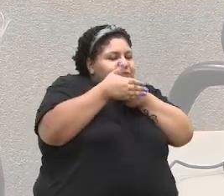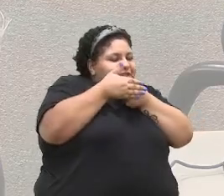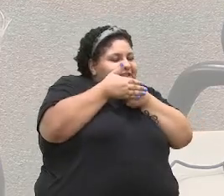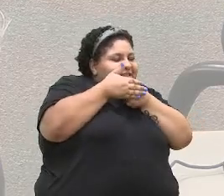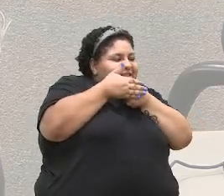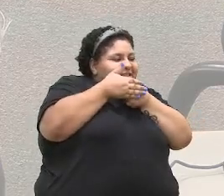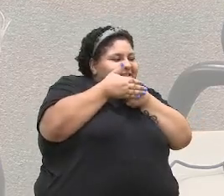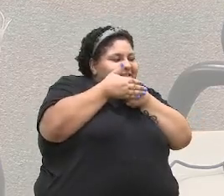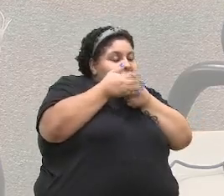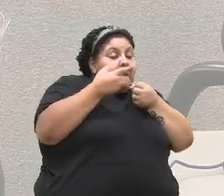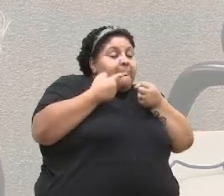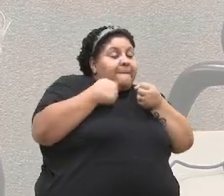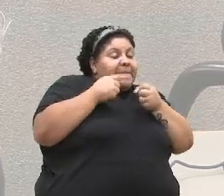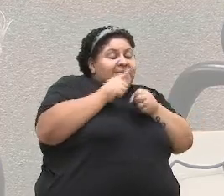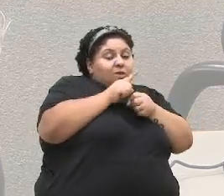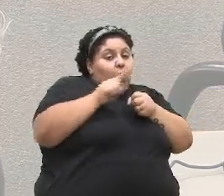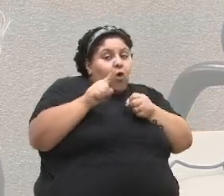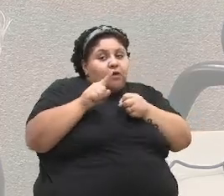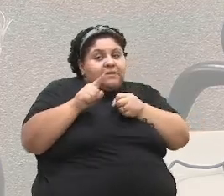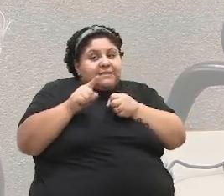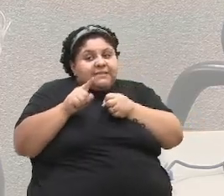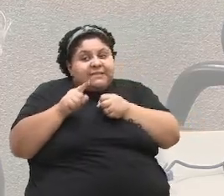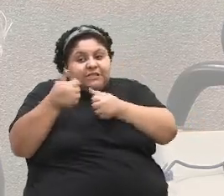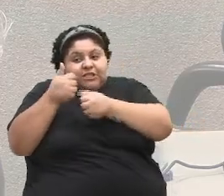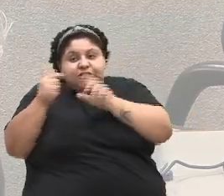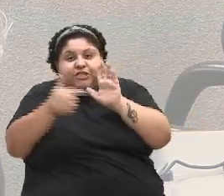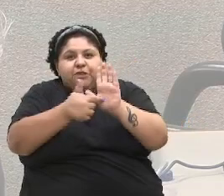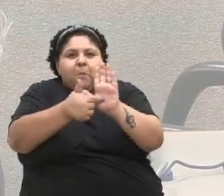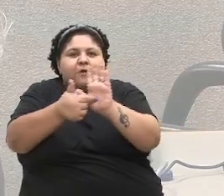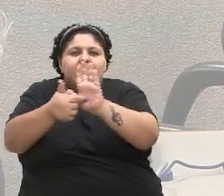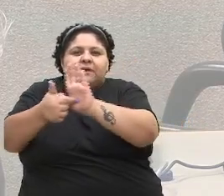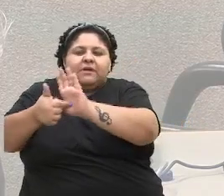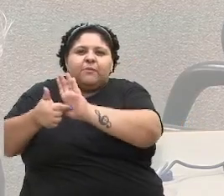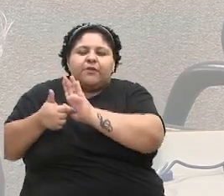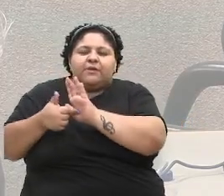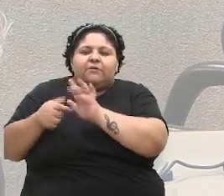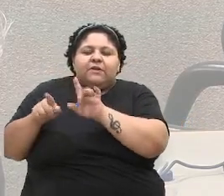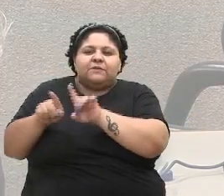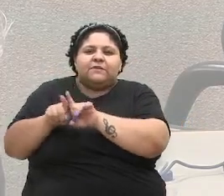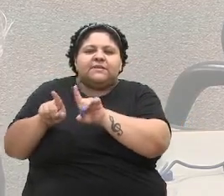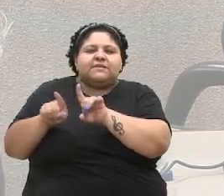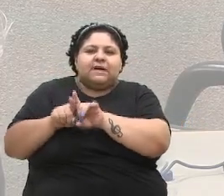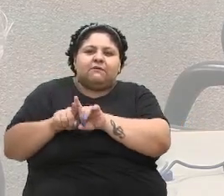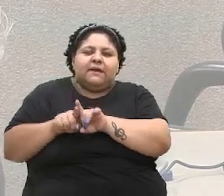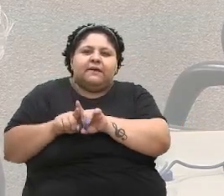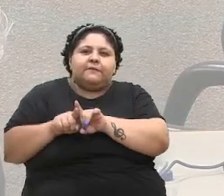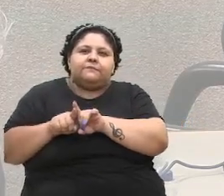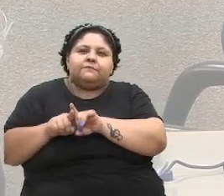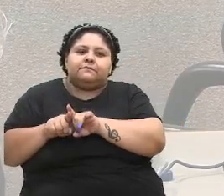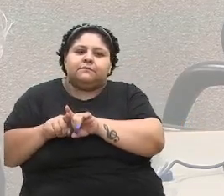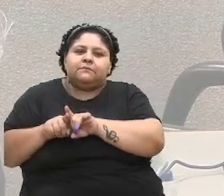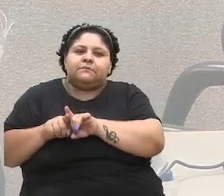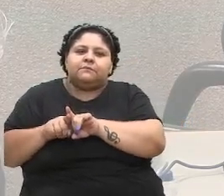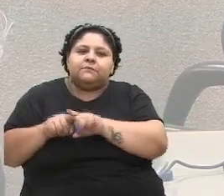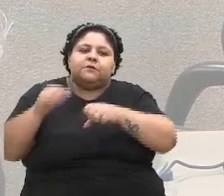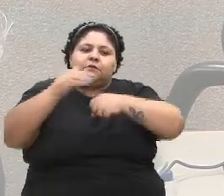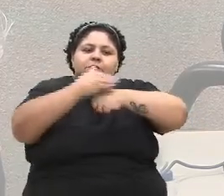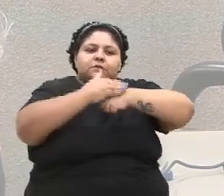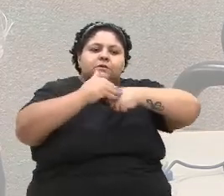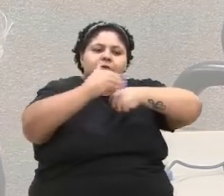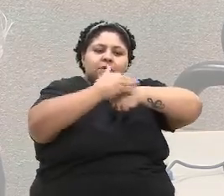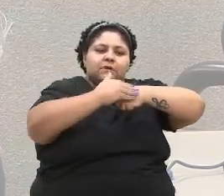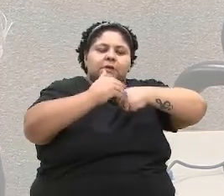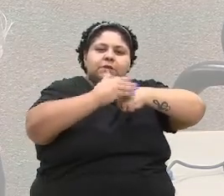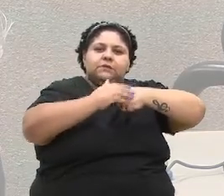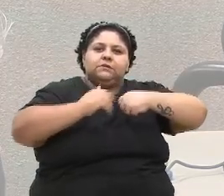no protagonismo, mas nada mais justo que ela esteja aqui recebendo, né, esta justa homenagem, o carinho, né, e